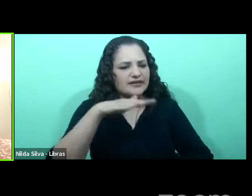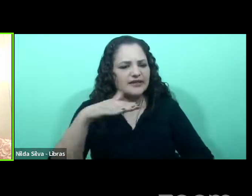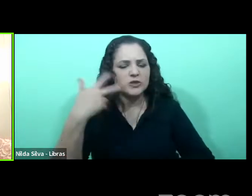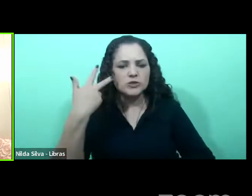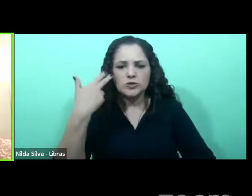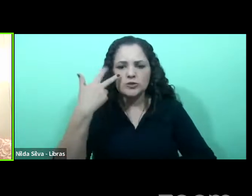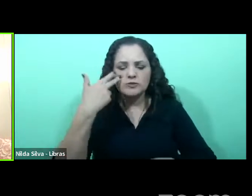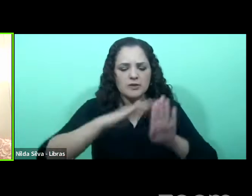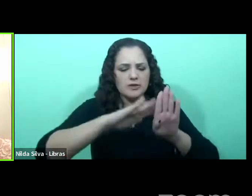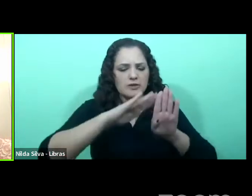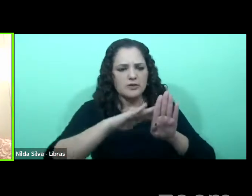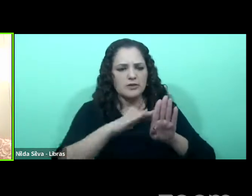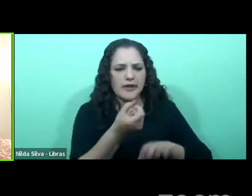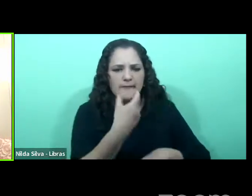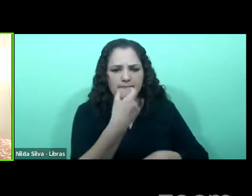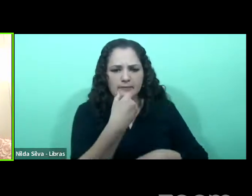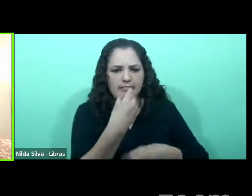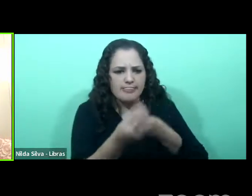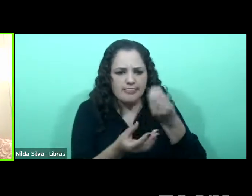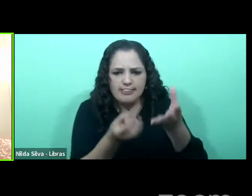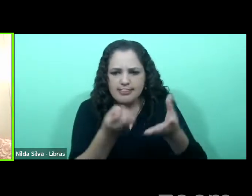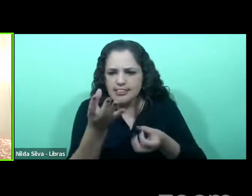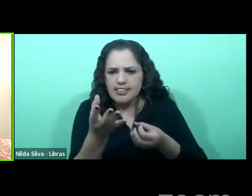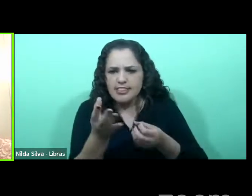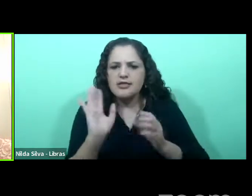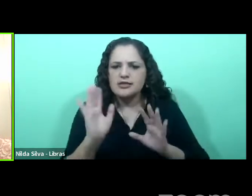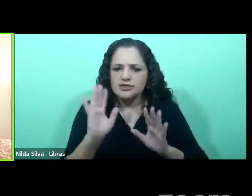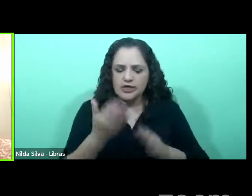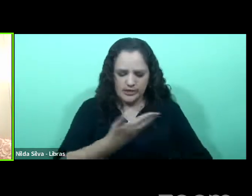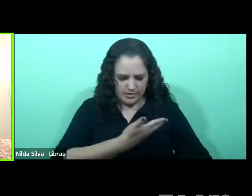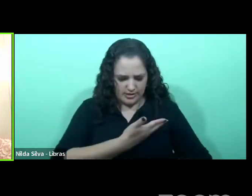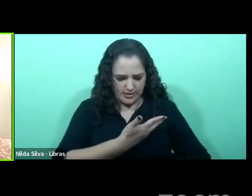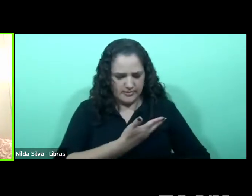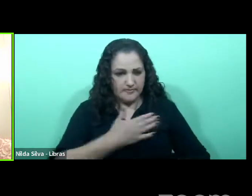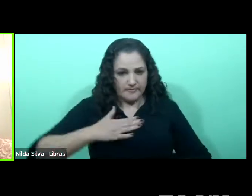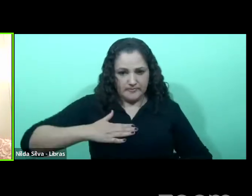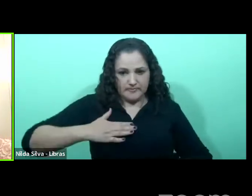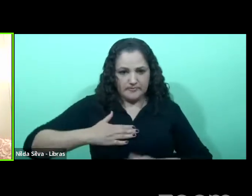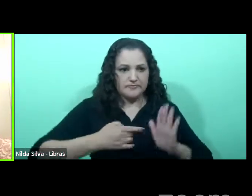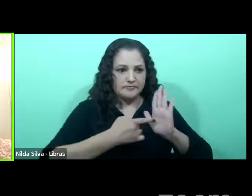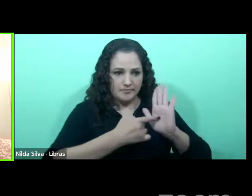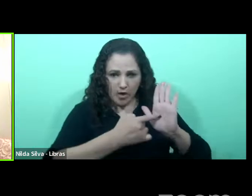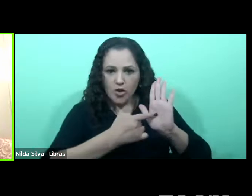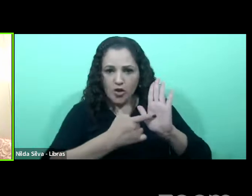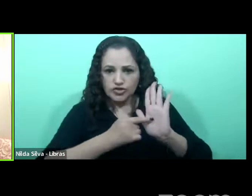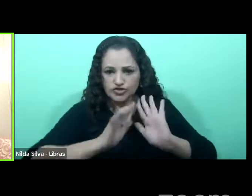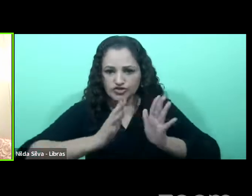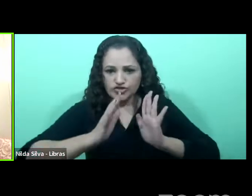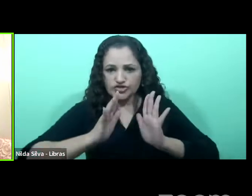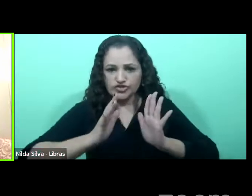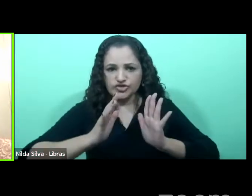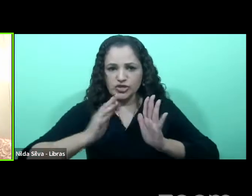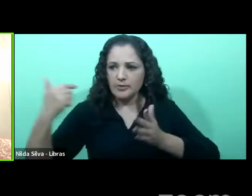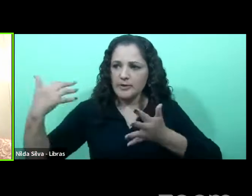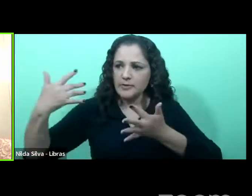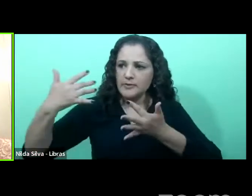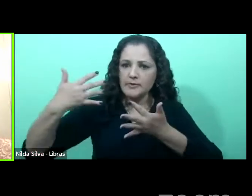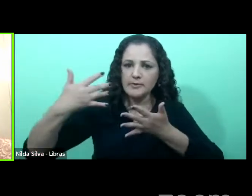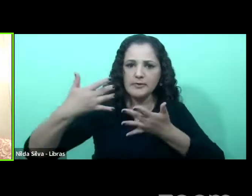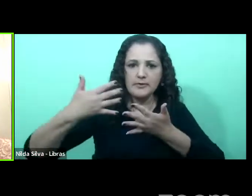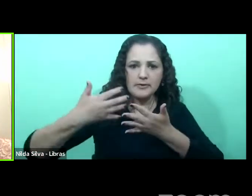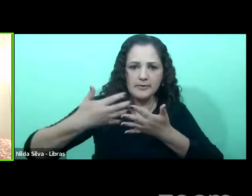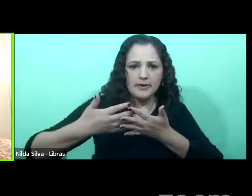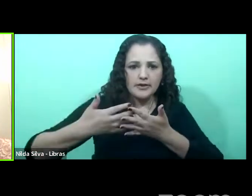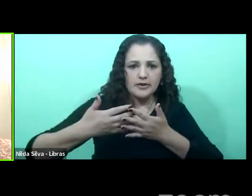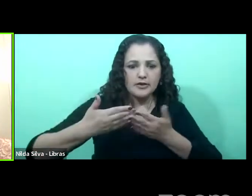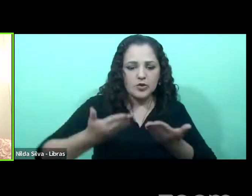rótulos e medicamentos. Como já vim apontando meus amigos, né? Pessoal, são meus amigos, do